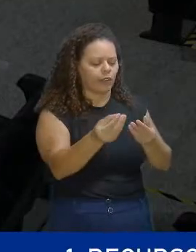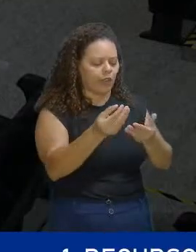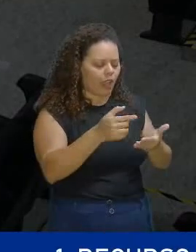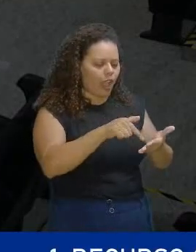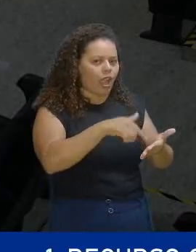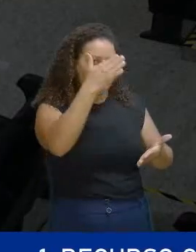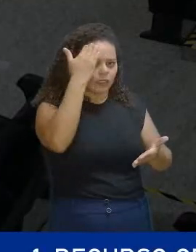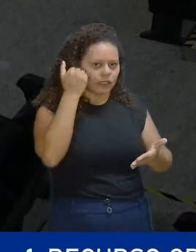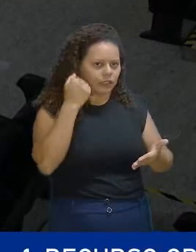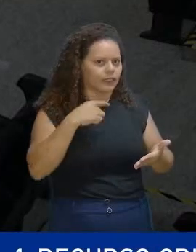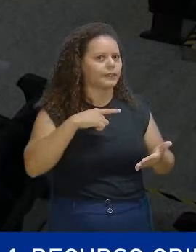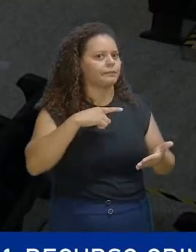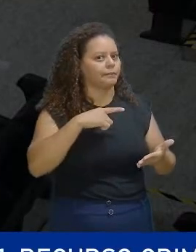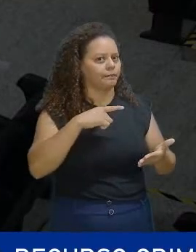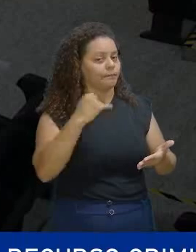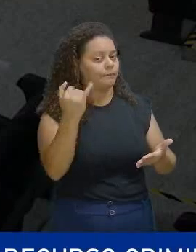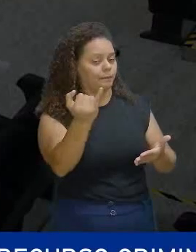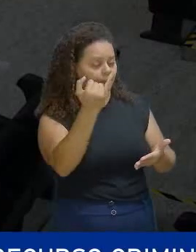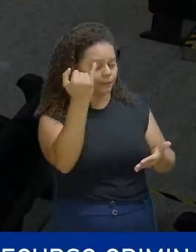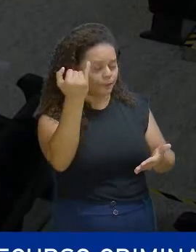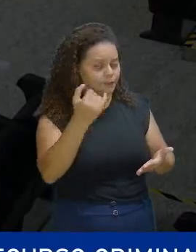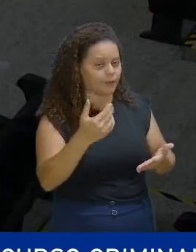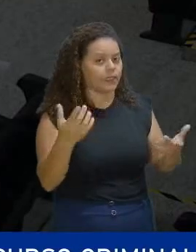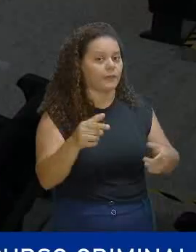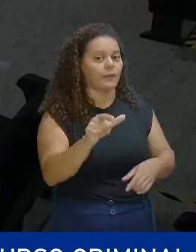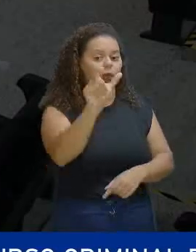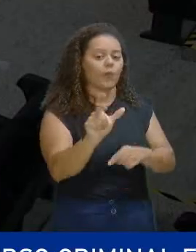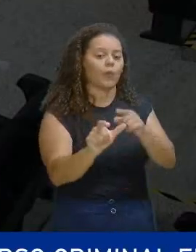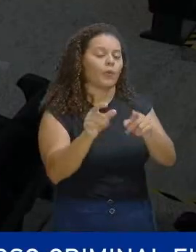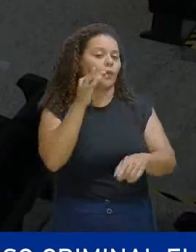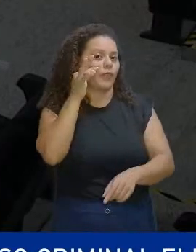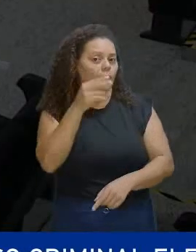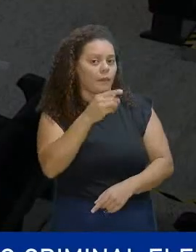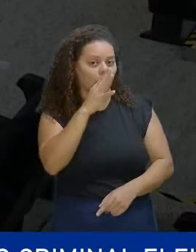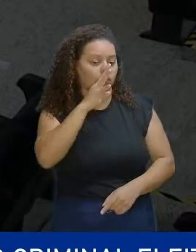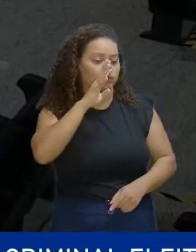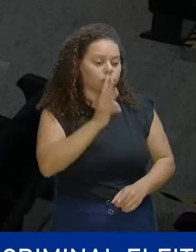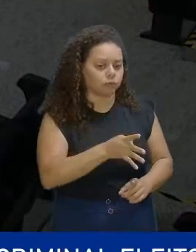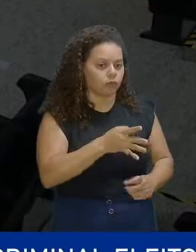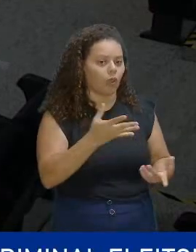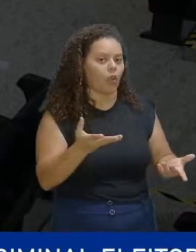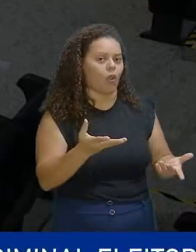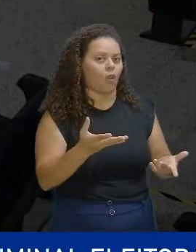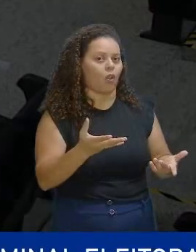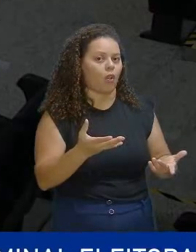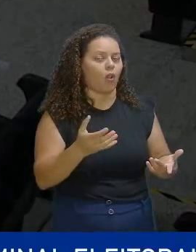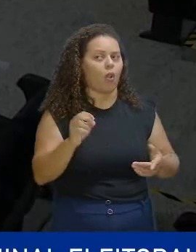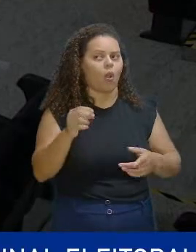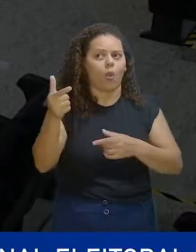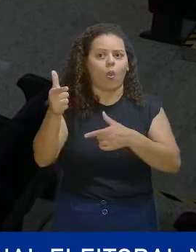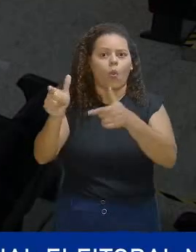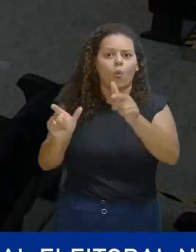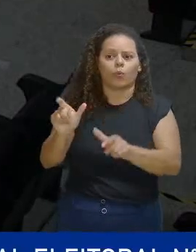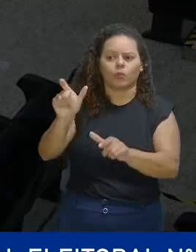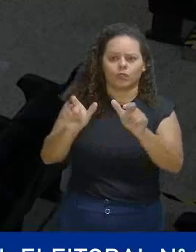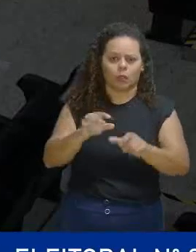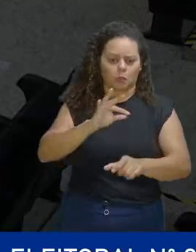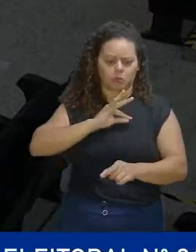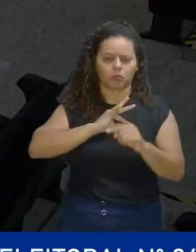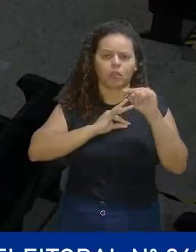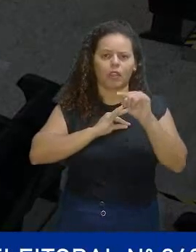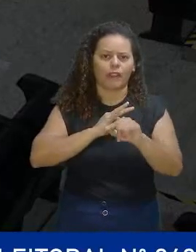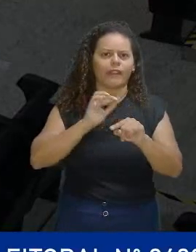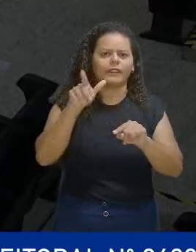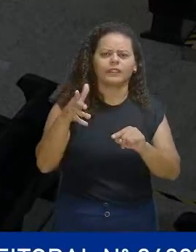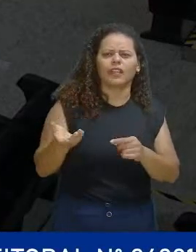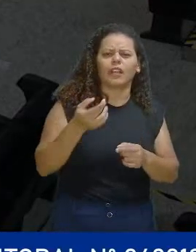se depreende da oitiva da testemunha de acusação, Jimmy Vitor de Araújo Pimentel, policial militar, o recorrente